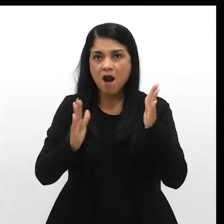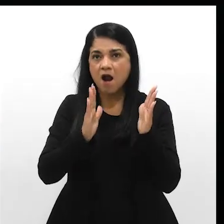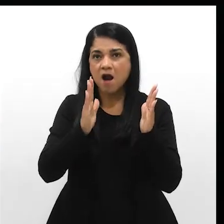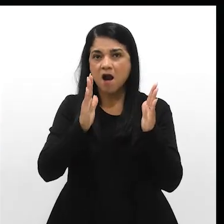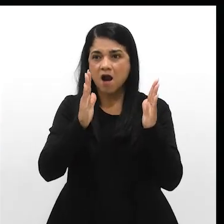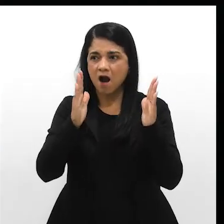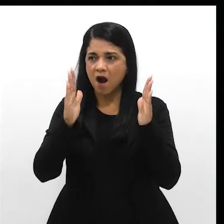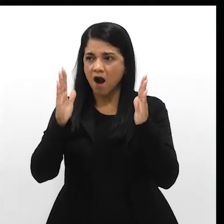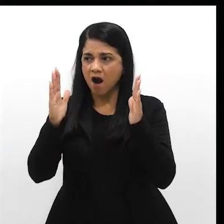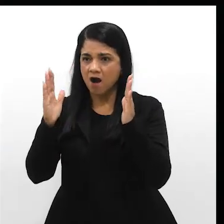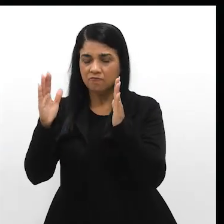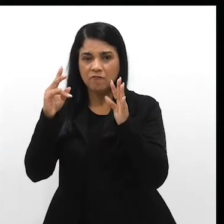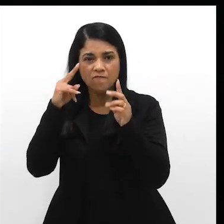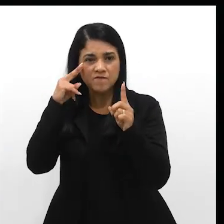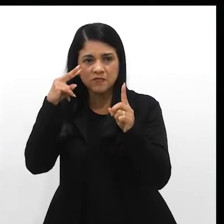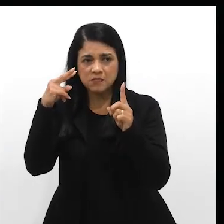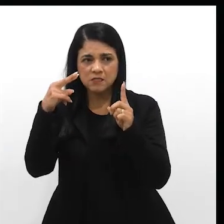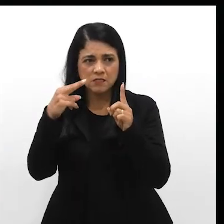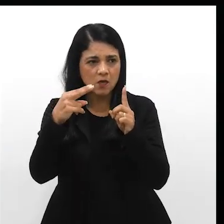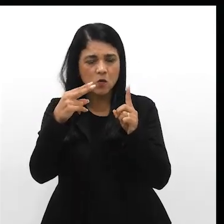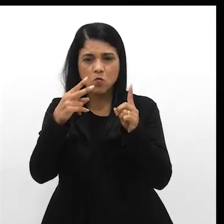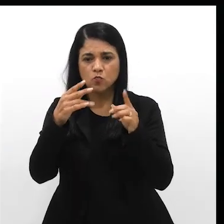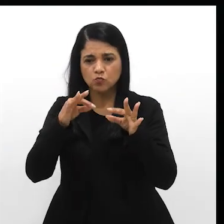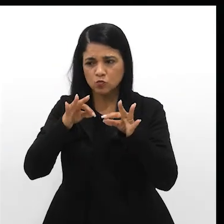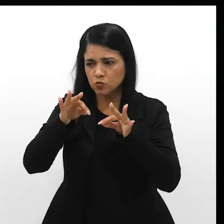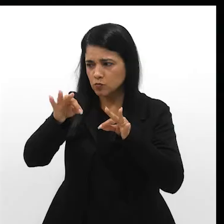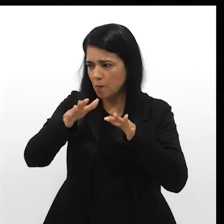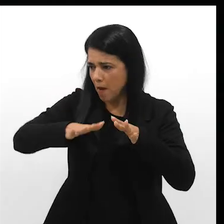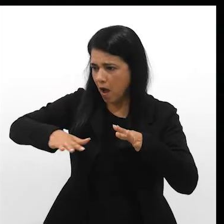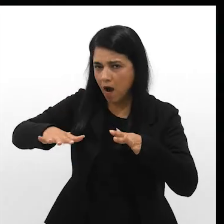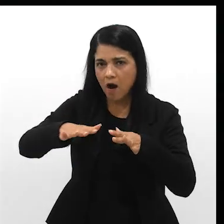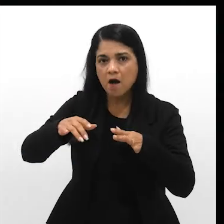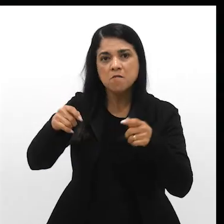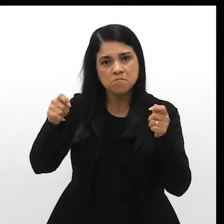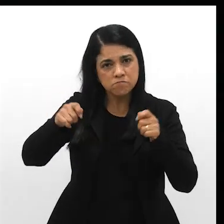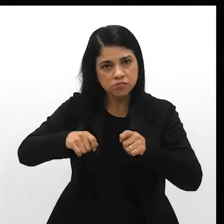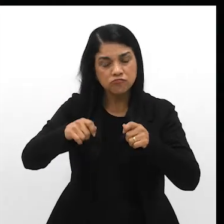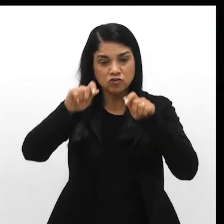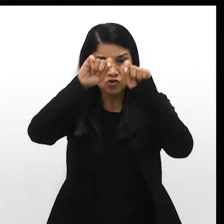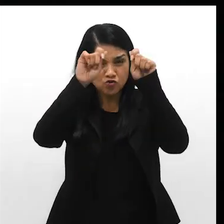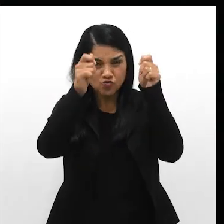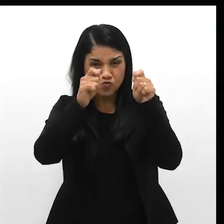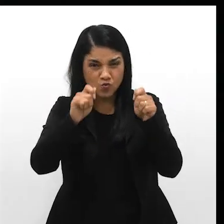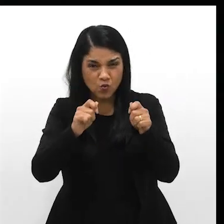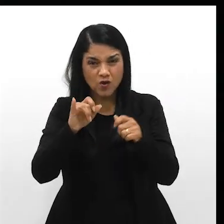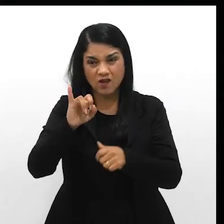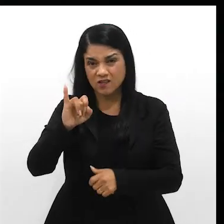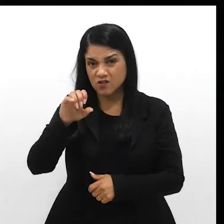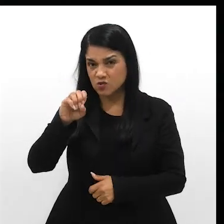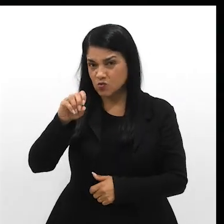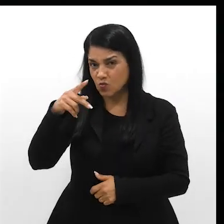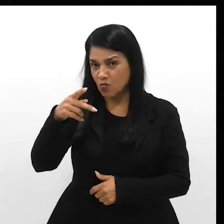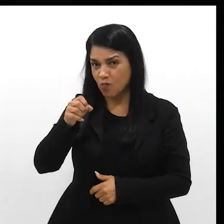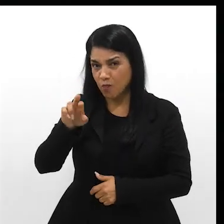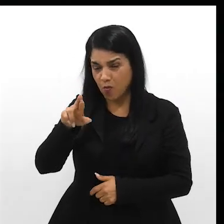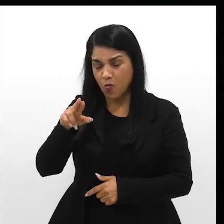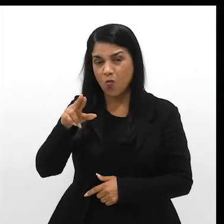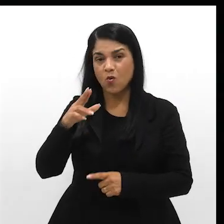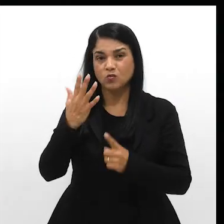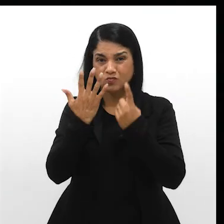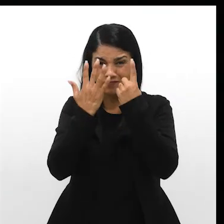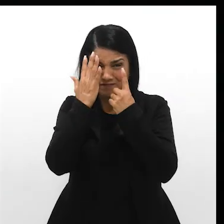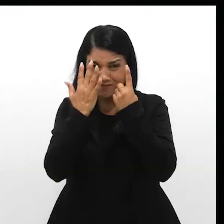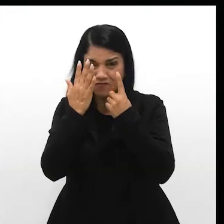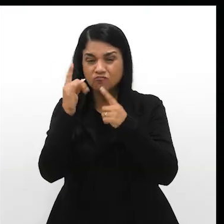essas peças muito grandes, tem que ter uma visão muito ampla do espaço. Então, ser uma escultora ou um escultor de carnaval